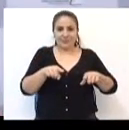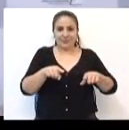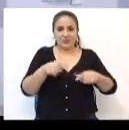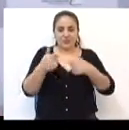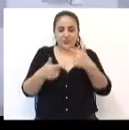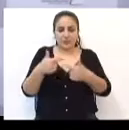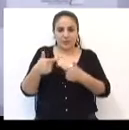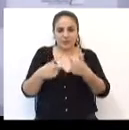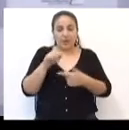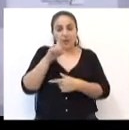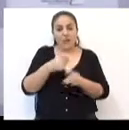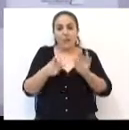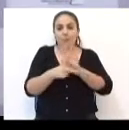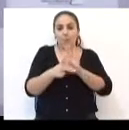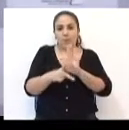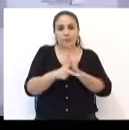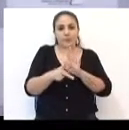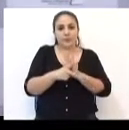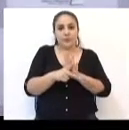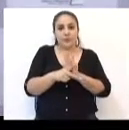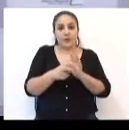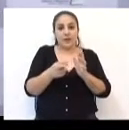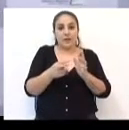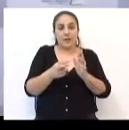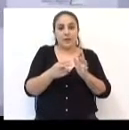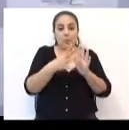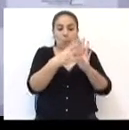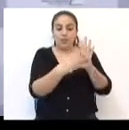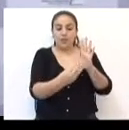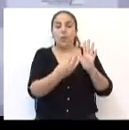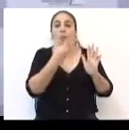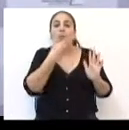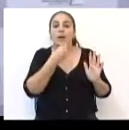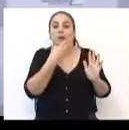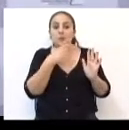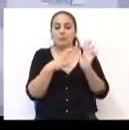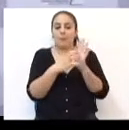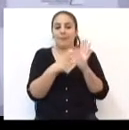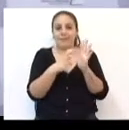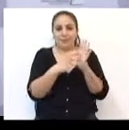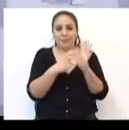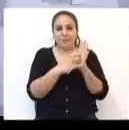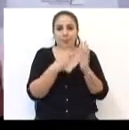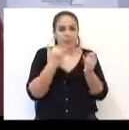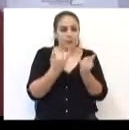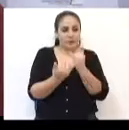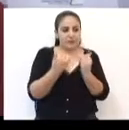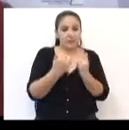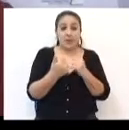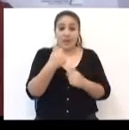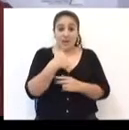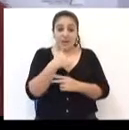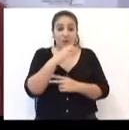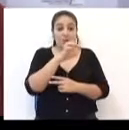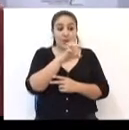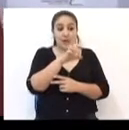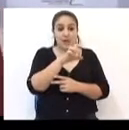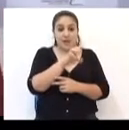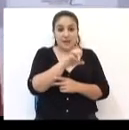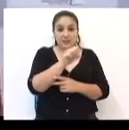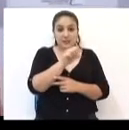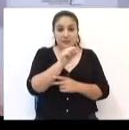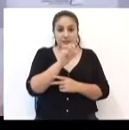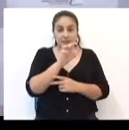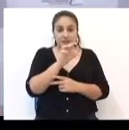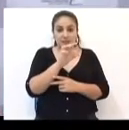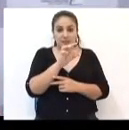dos servidores, eram ainda no modelo masculino padrão, ou seja, Eu sou uma escriturária,